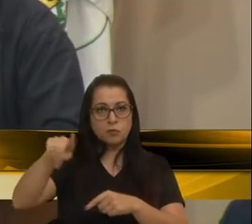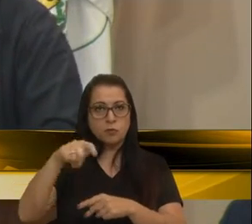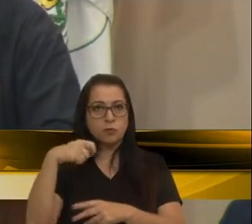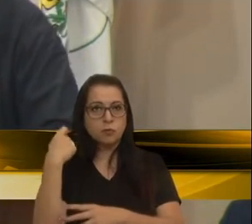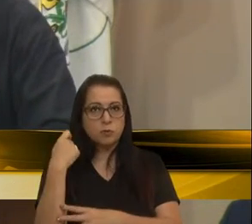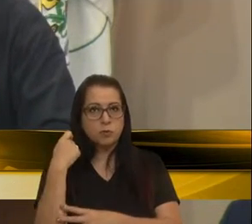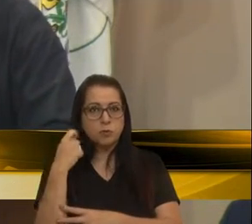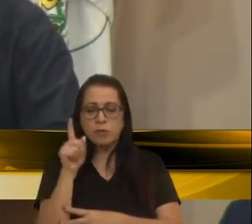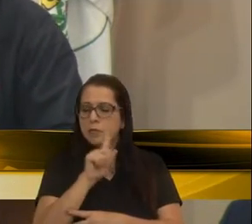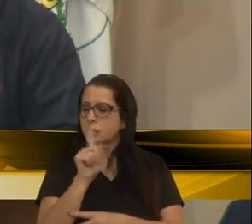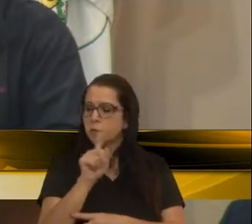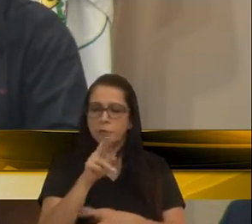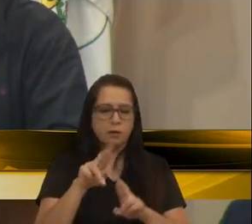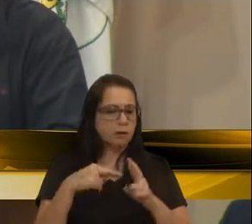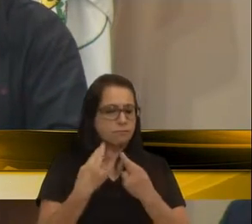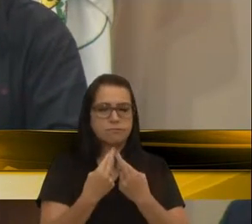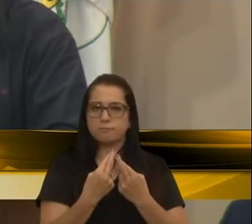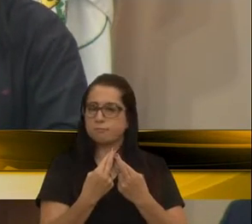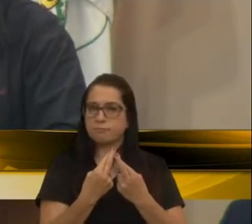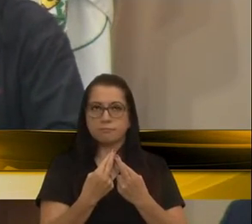Sul, em nenhuma reunião,